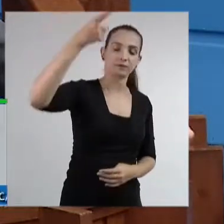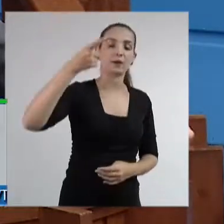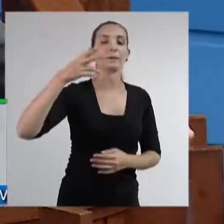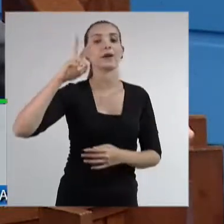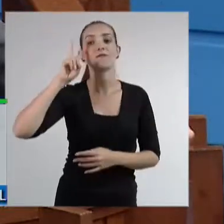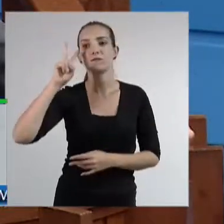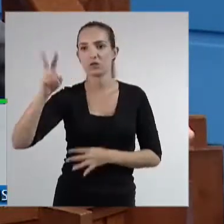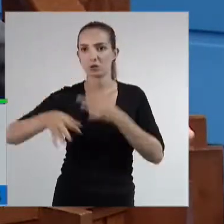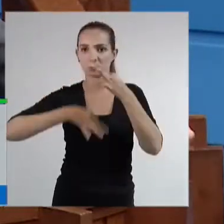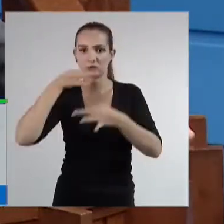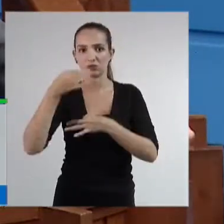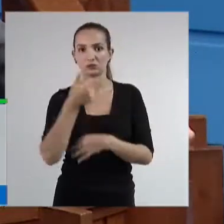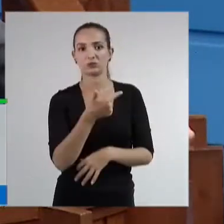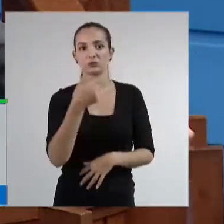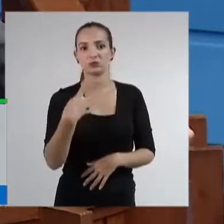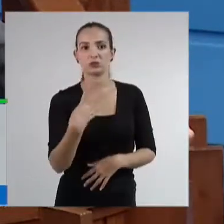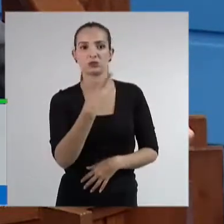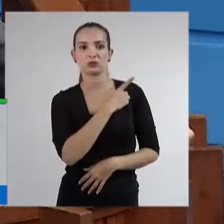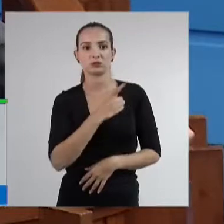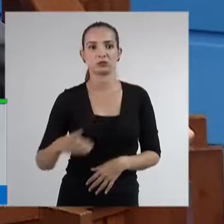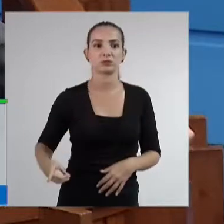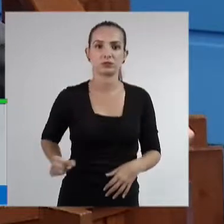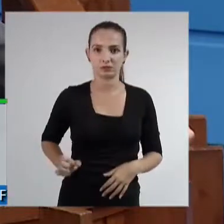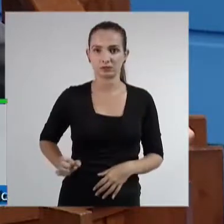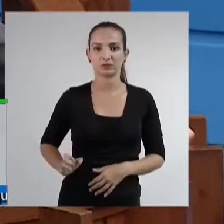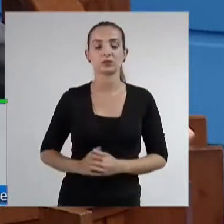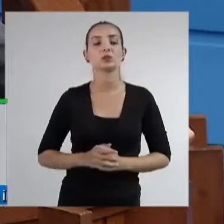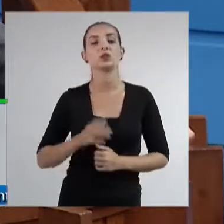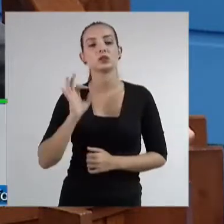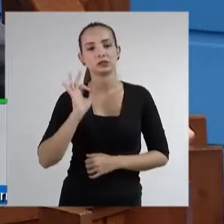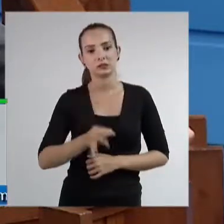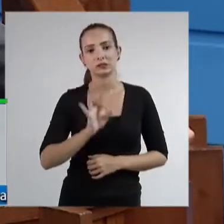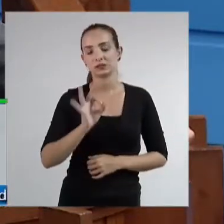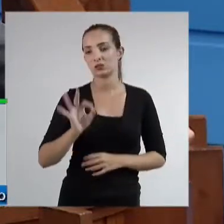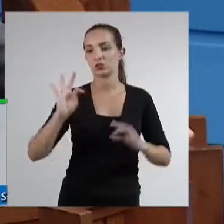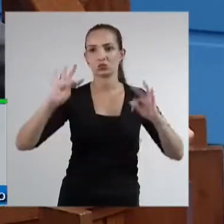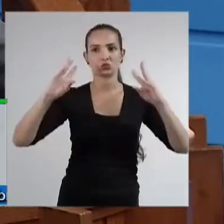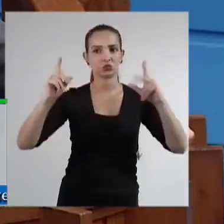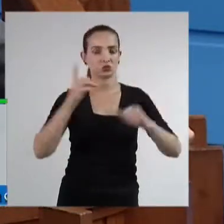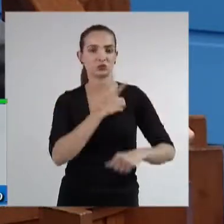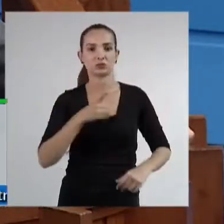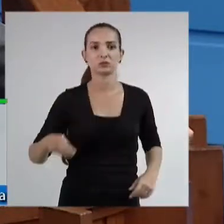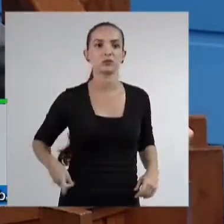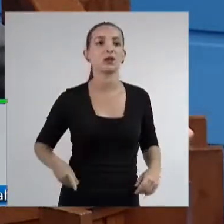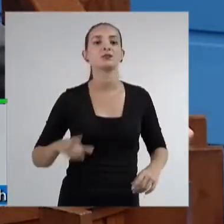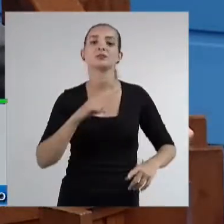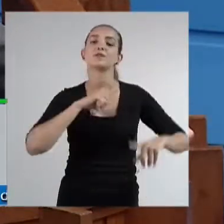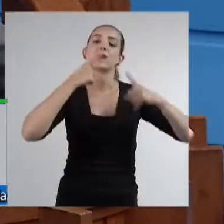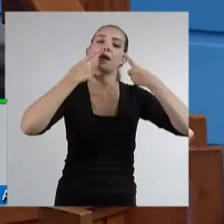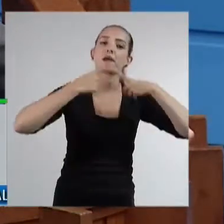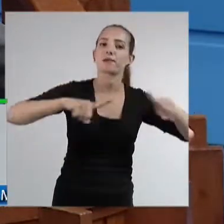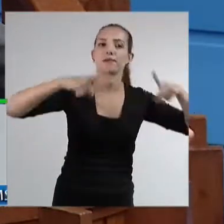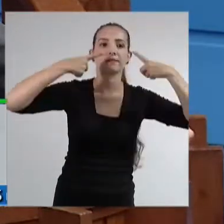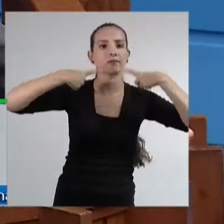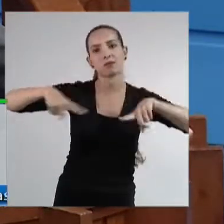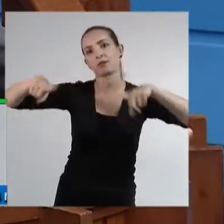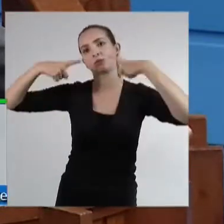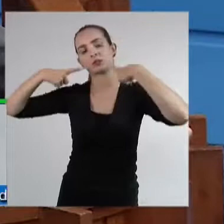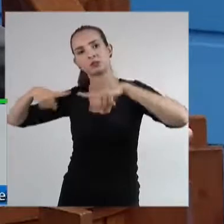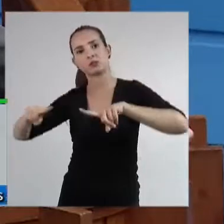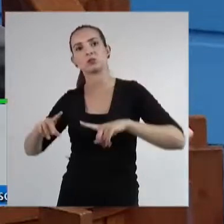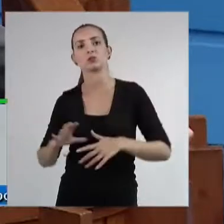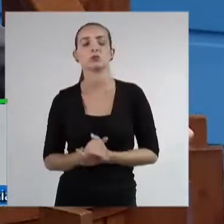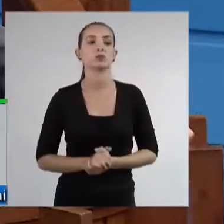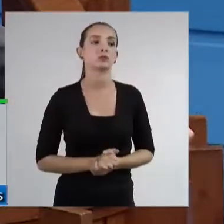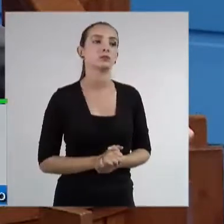tenho certeza que todos os colegas aqui receberam reclamações de tudo quanto é canto do Estado. Ninguém